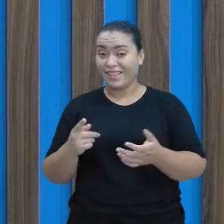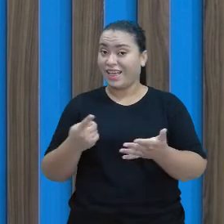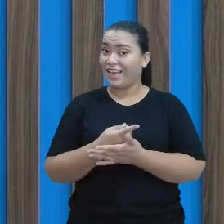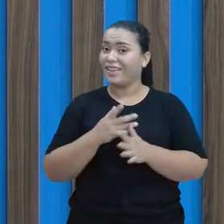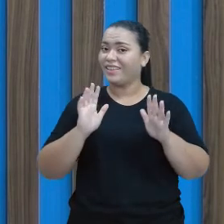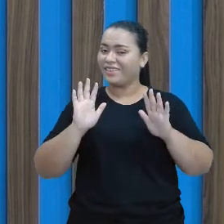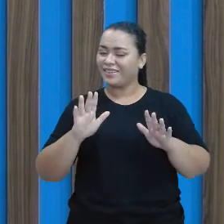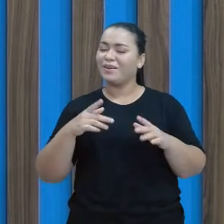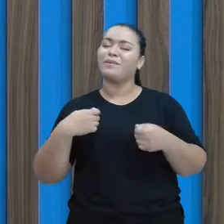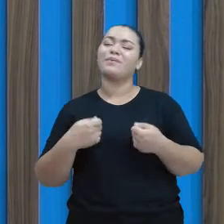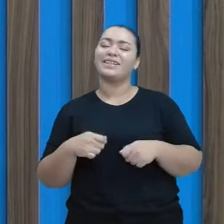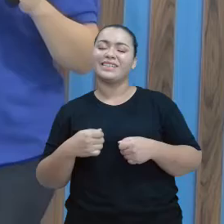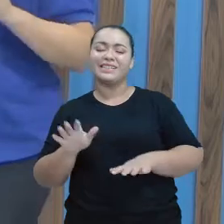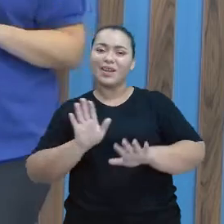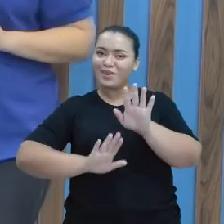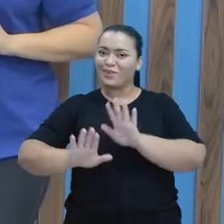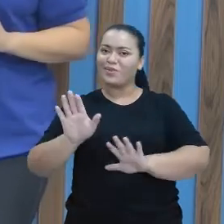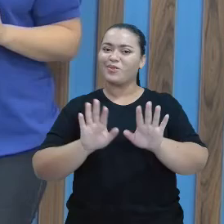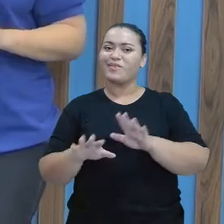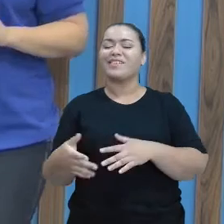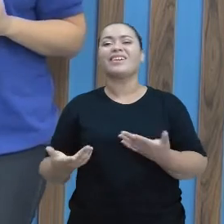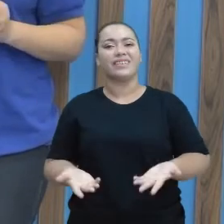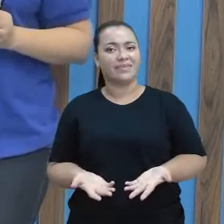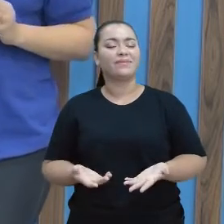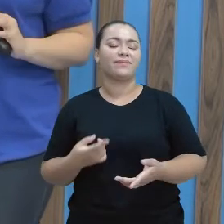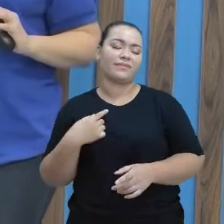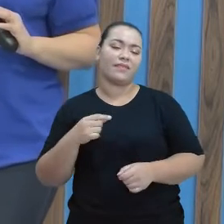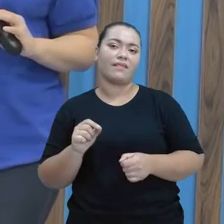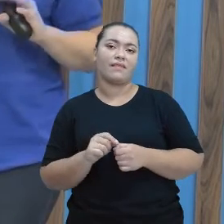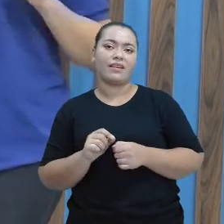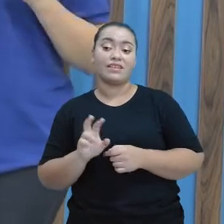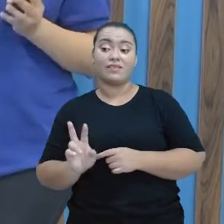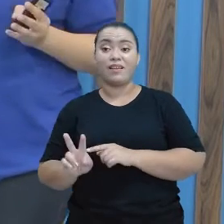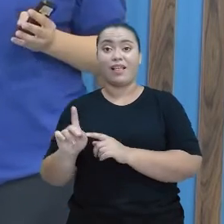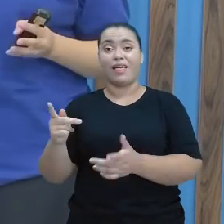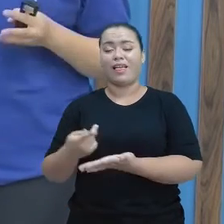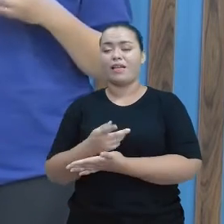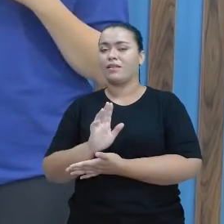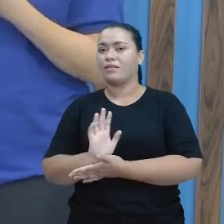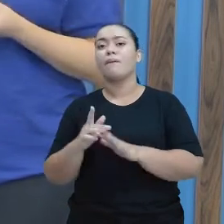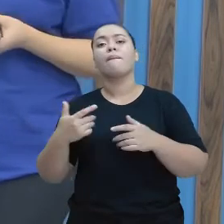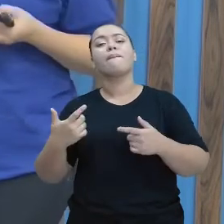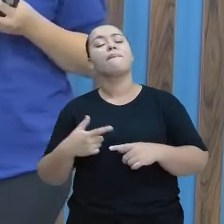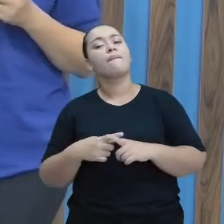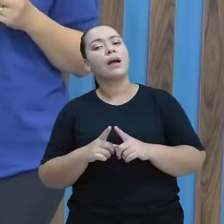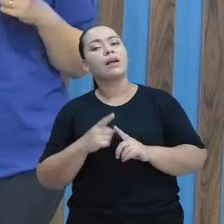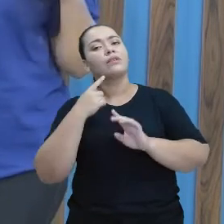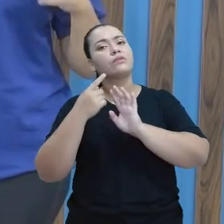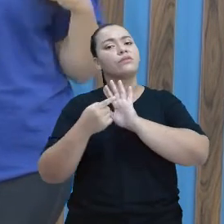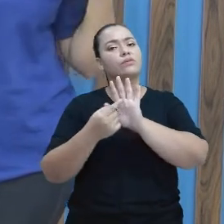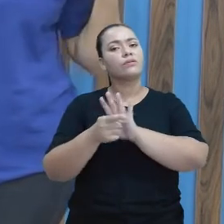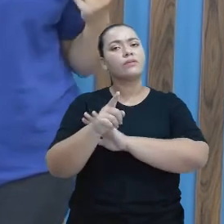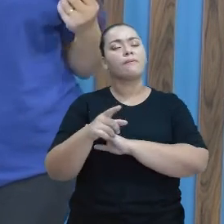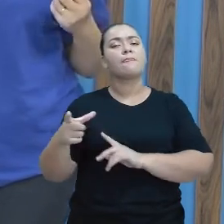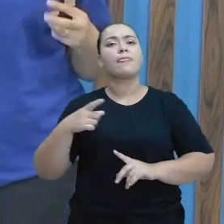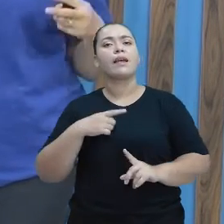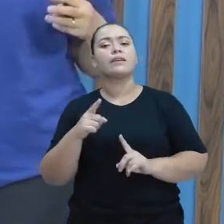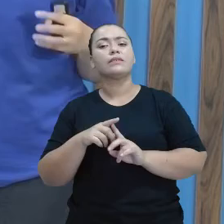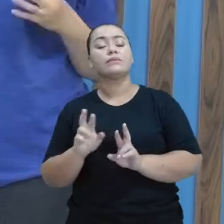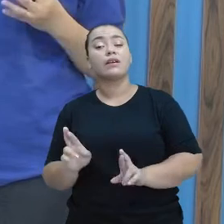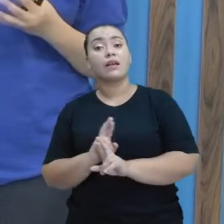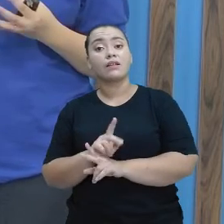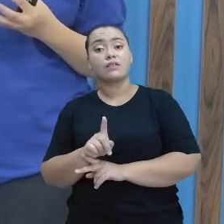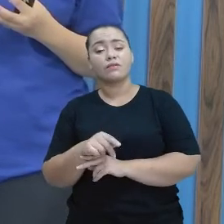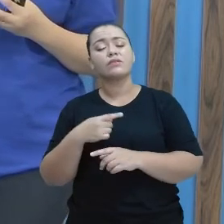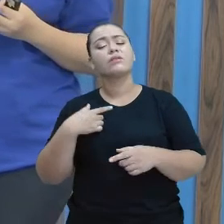maluca e aplica aí de um valor errado. Mas a gente está trazendo aqui para você esse tipo de relação e